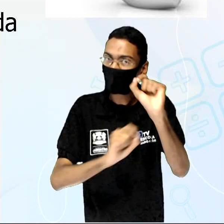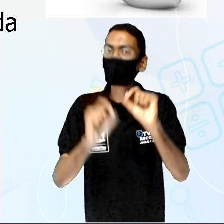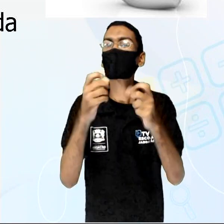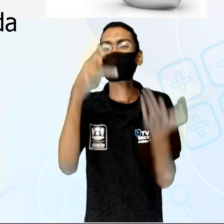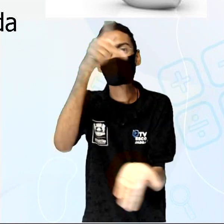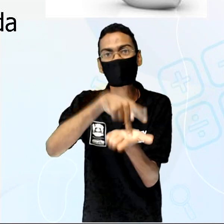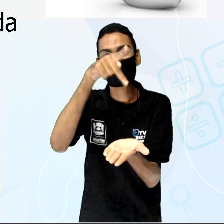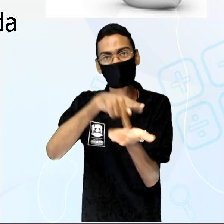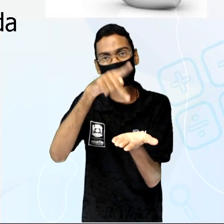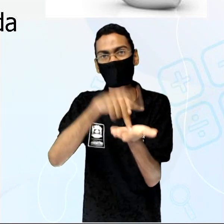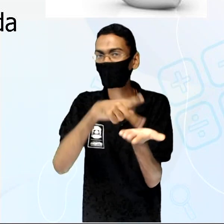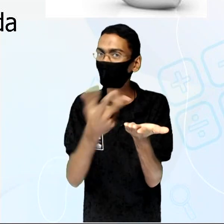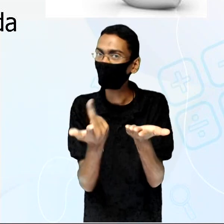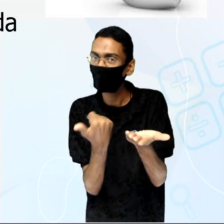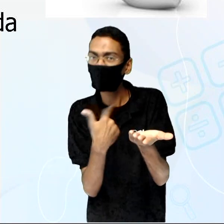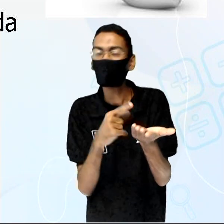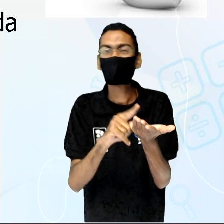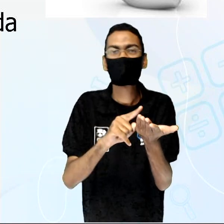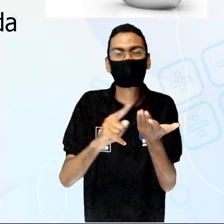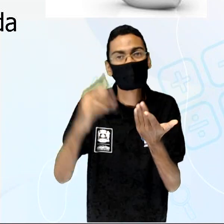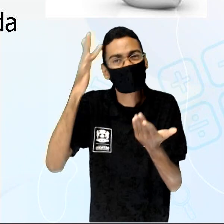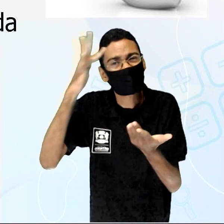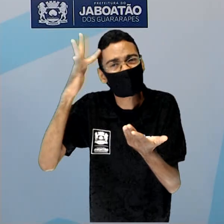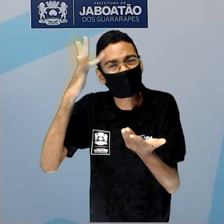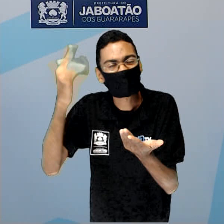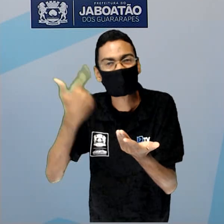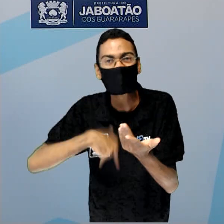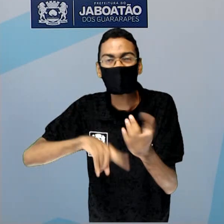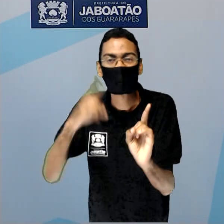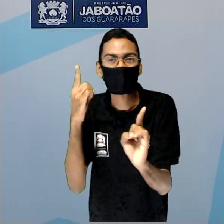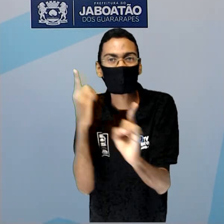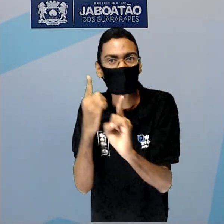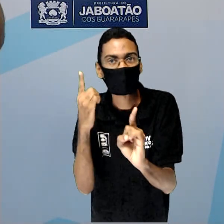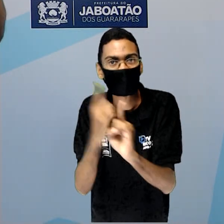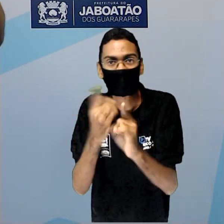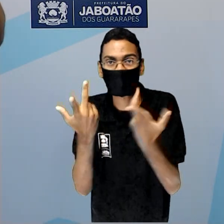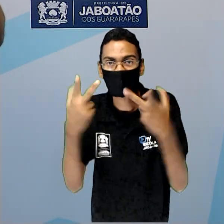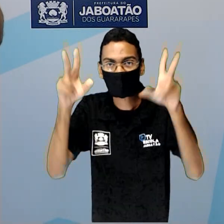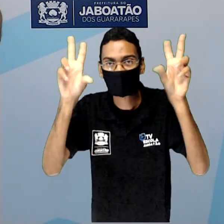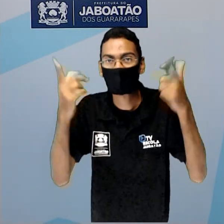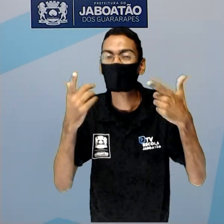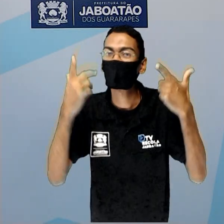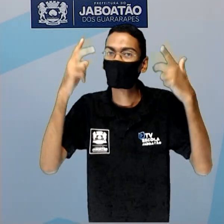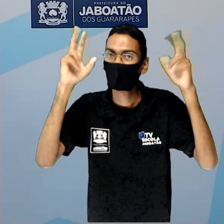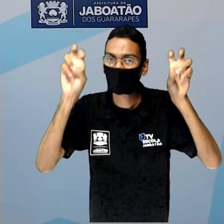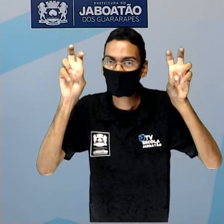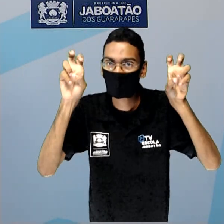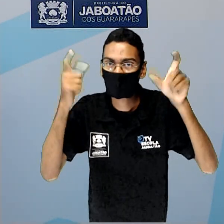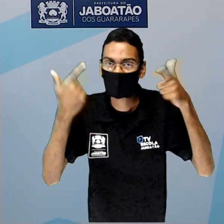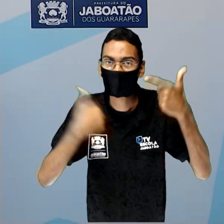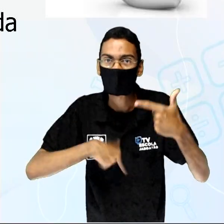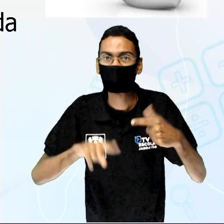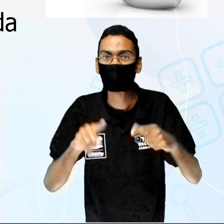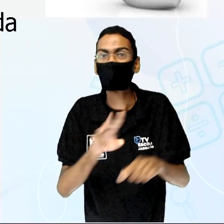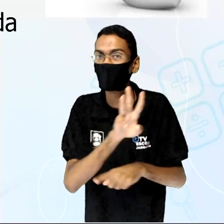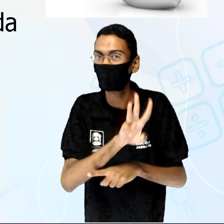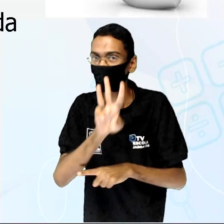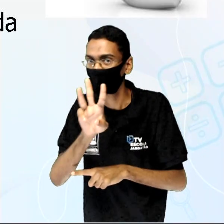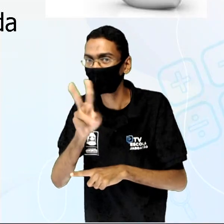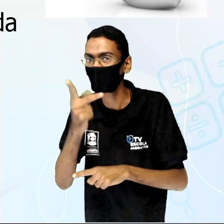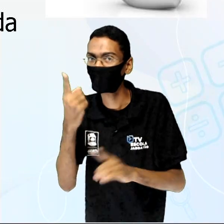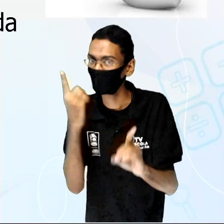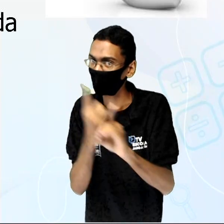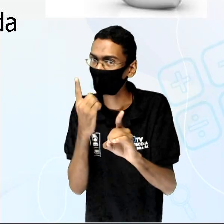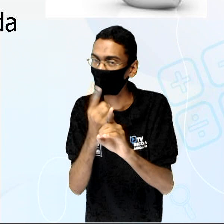uma degustaçãozinha, tá, você pode encontrar muito mais sobre esse conteúdo no nosso material didático e no nosso site. Bom, a pergunta